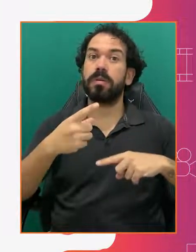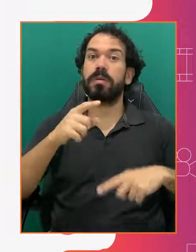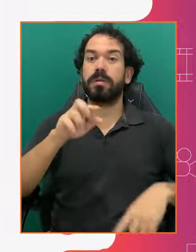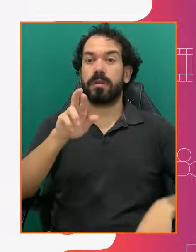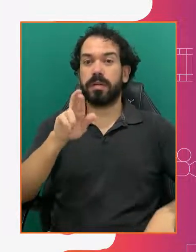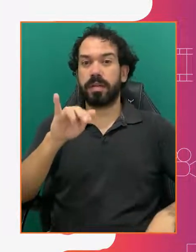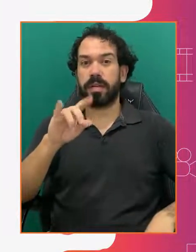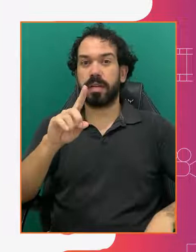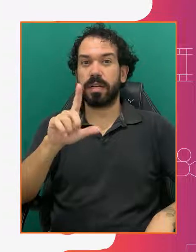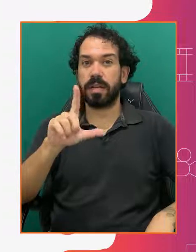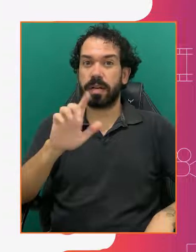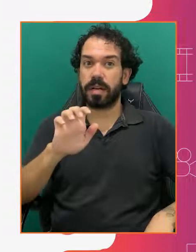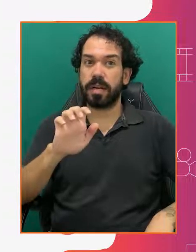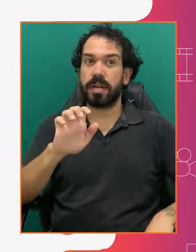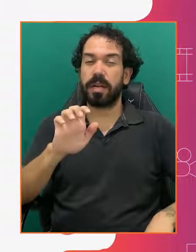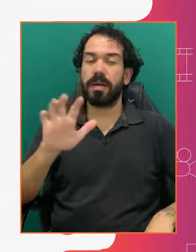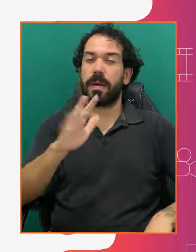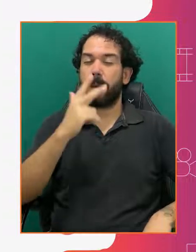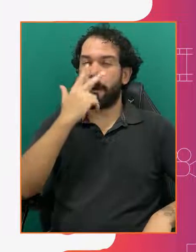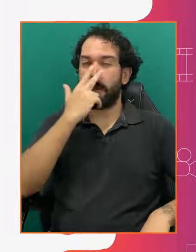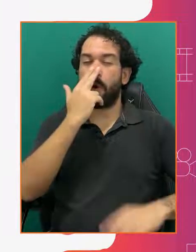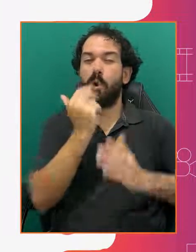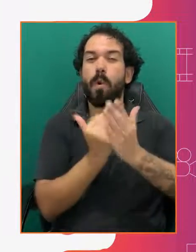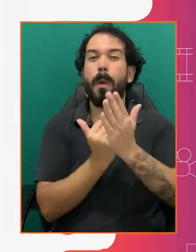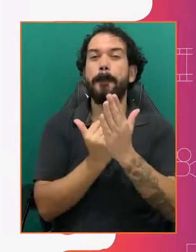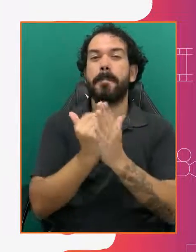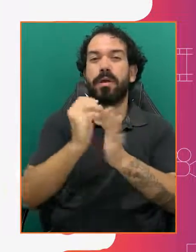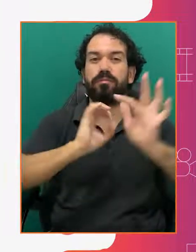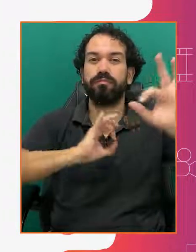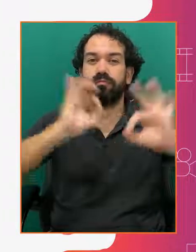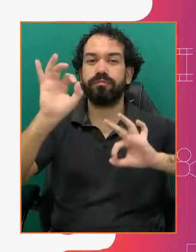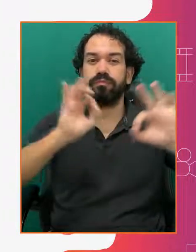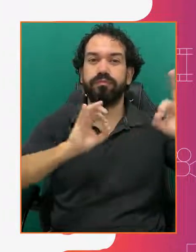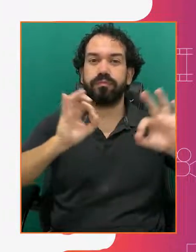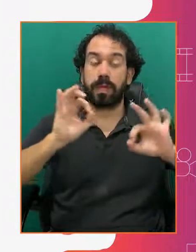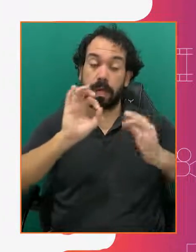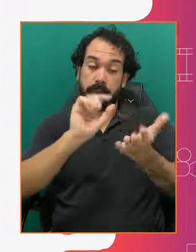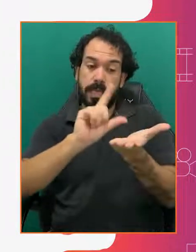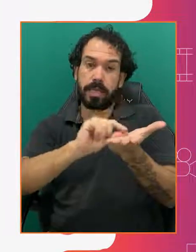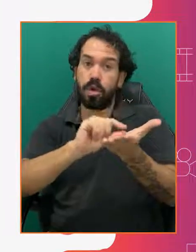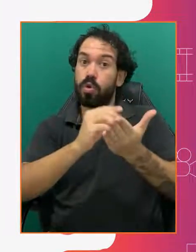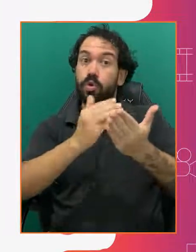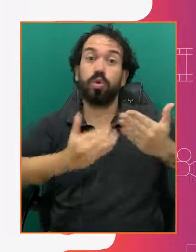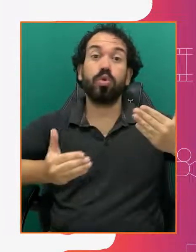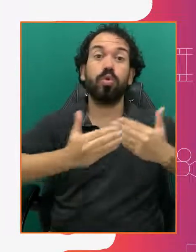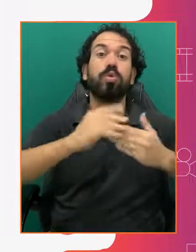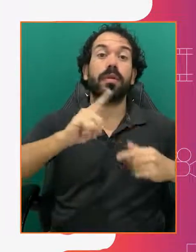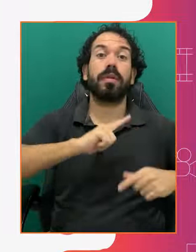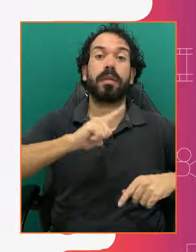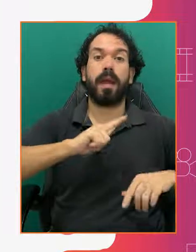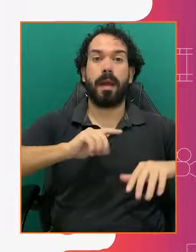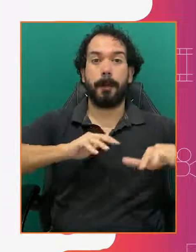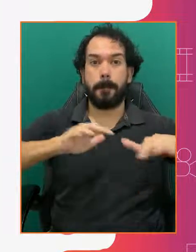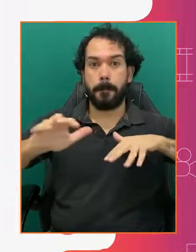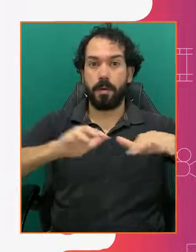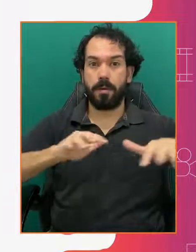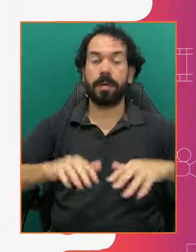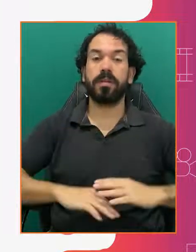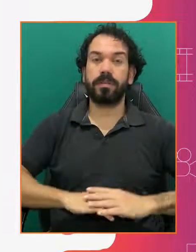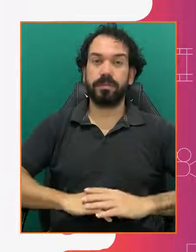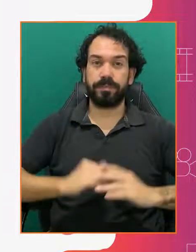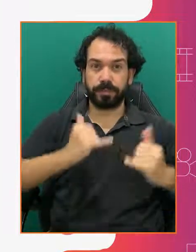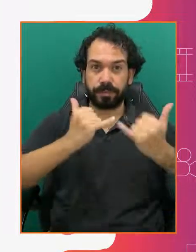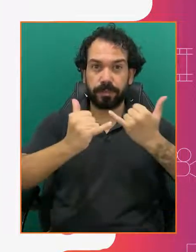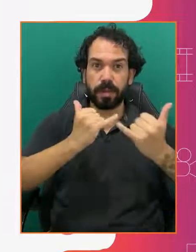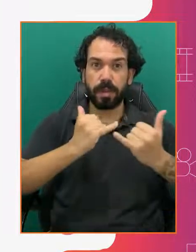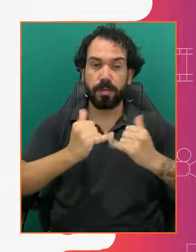rigging, que é fazer um tipo de esqueleto digital para tudo o que vai se mover em cena. Como, por